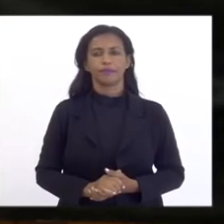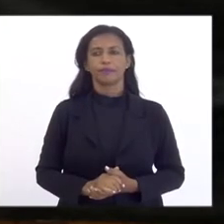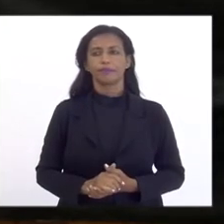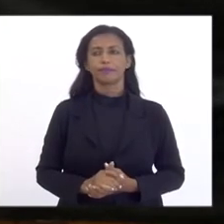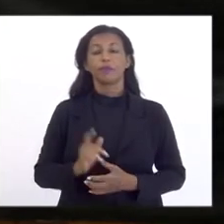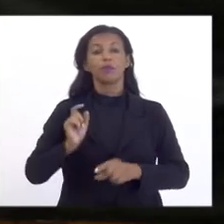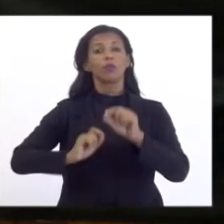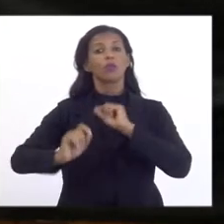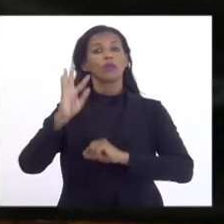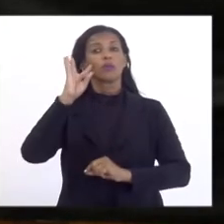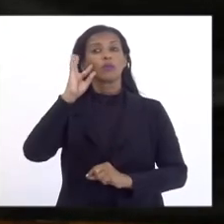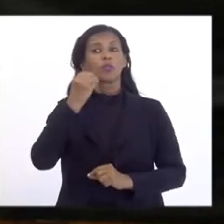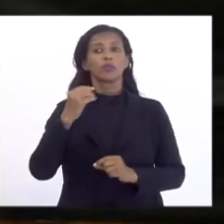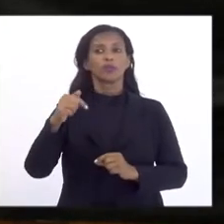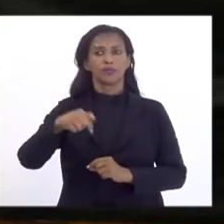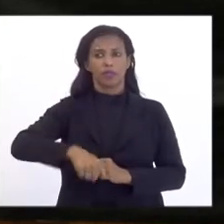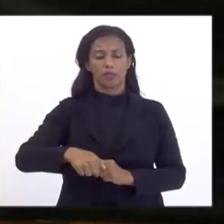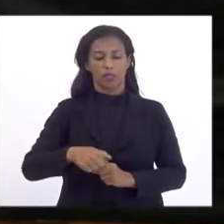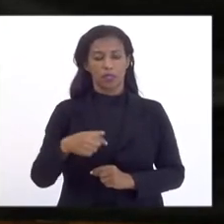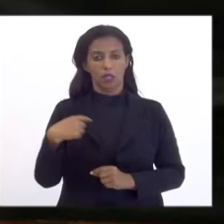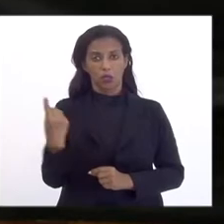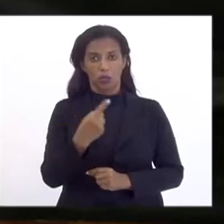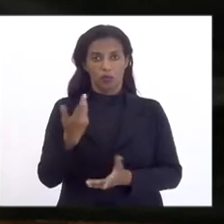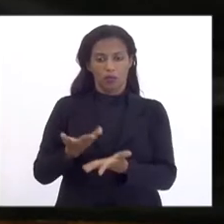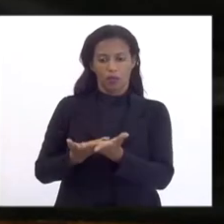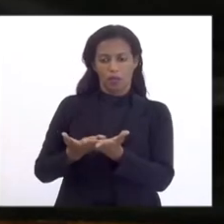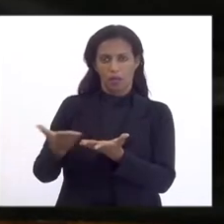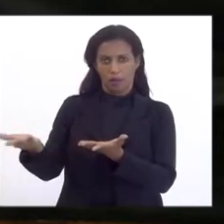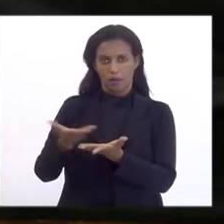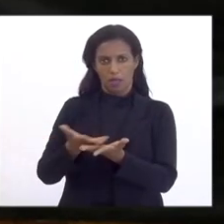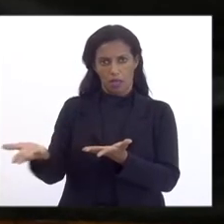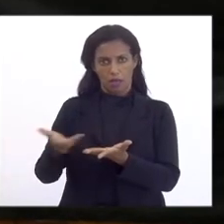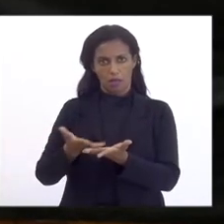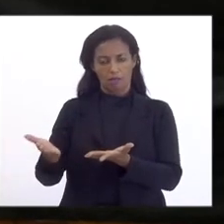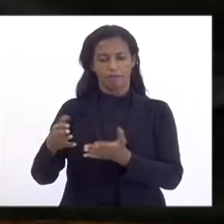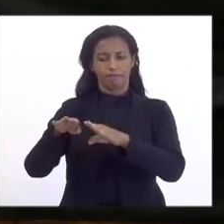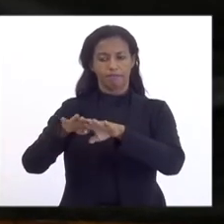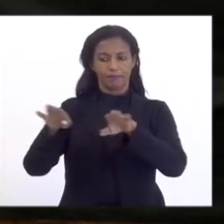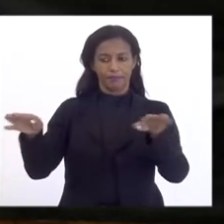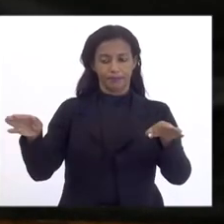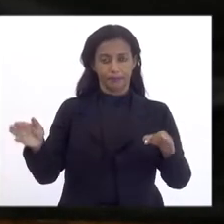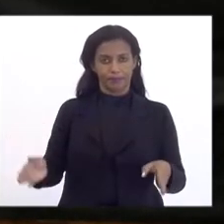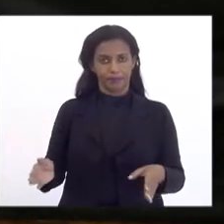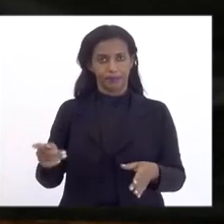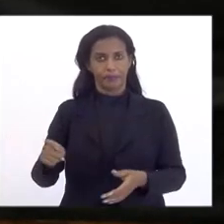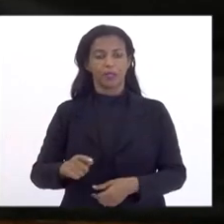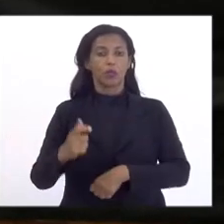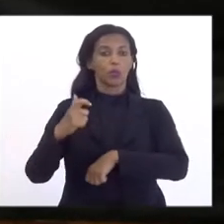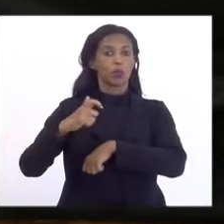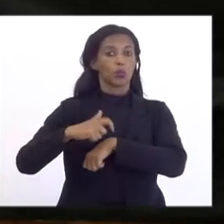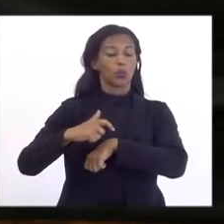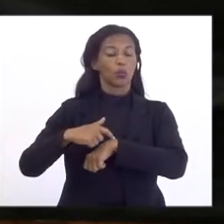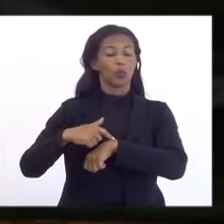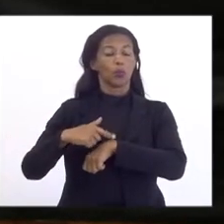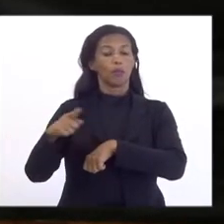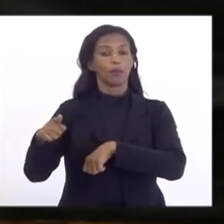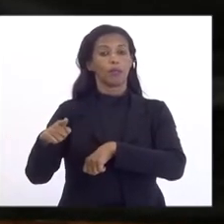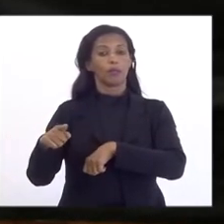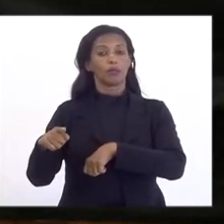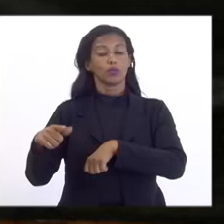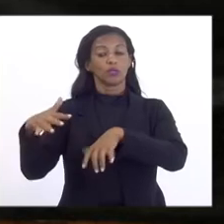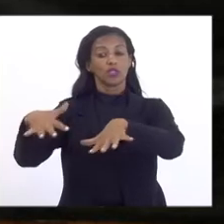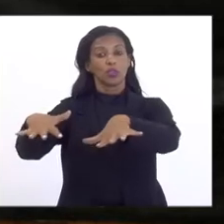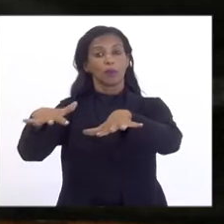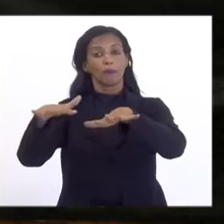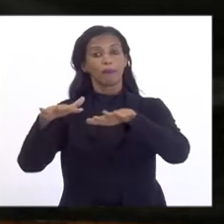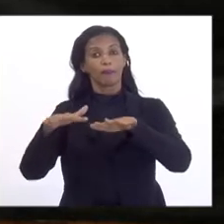aqui na CCJ? Nós vamos encaminhar um pedido à mesa para que, em um determinado momento, seja deliberado pelo